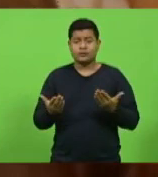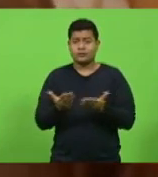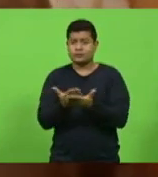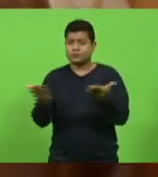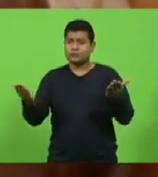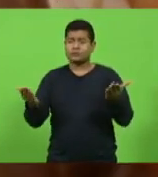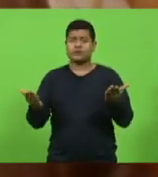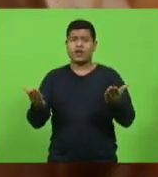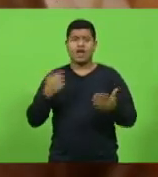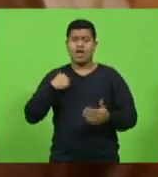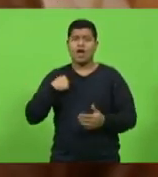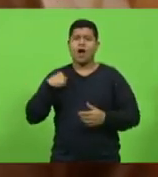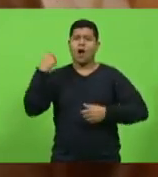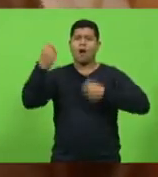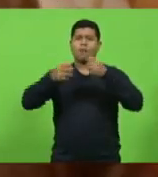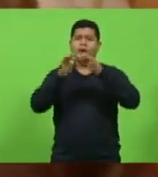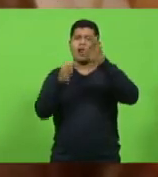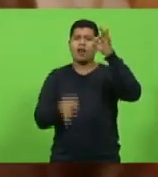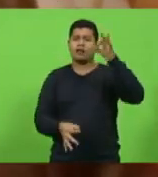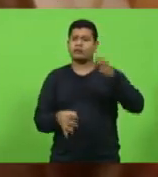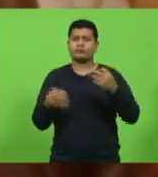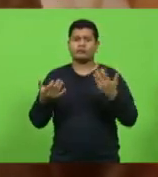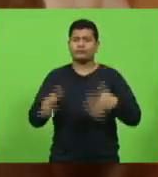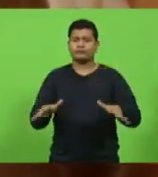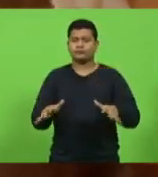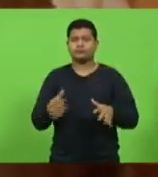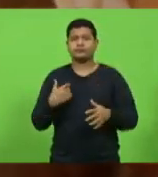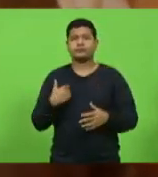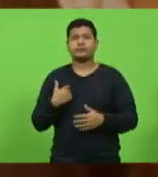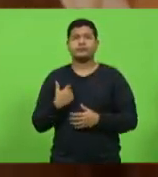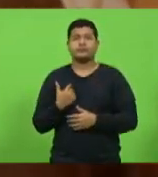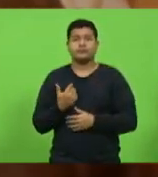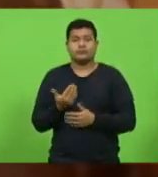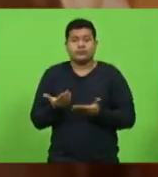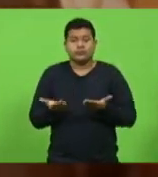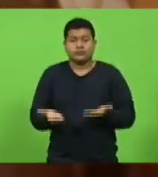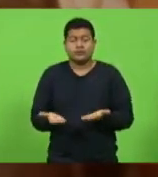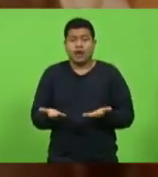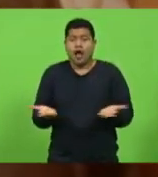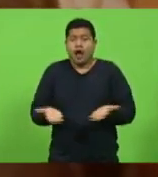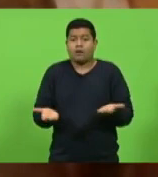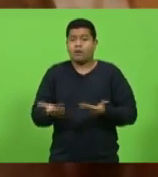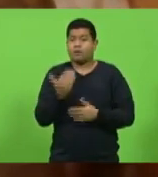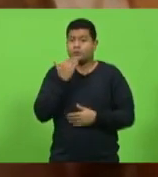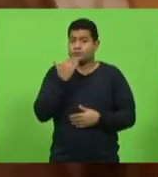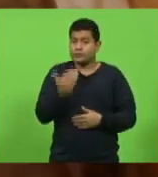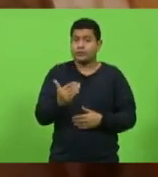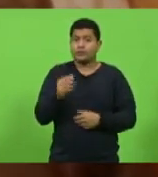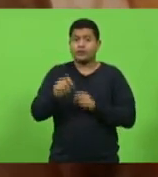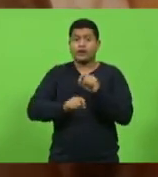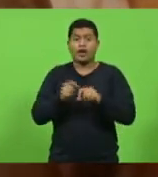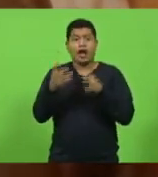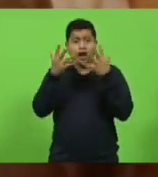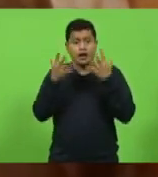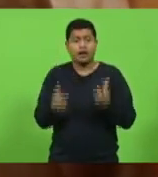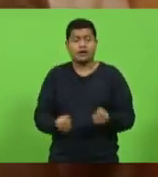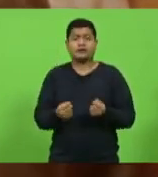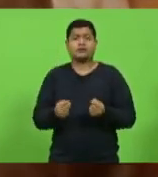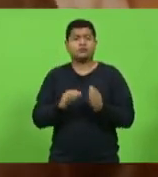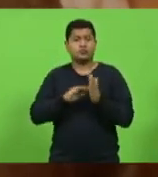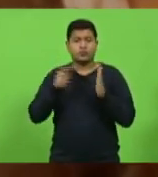mais delonga, o requerimento que se faz neste momento é pelo deferimento